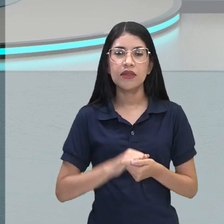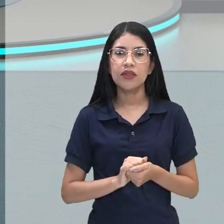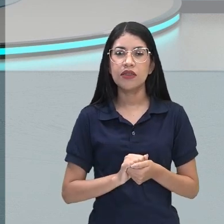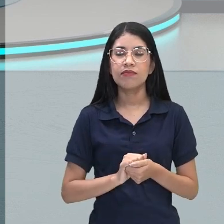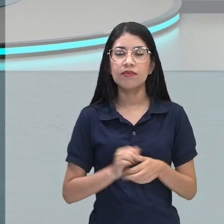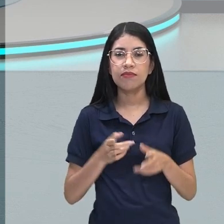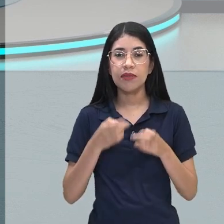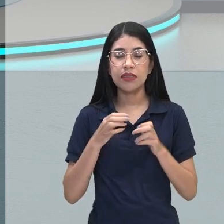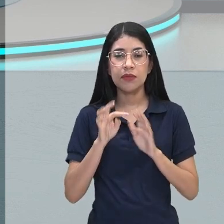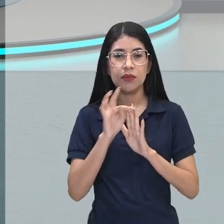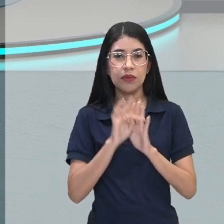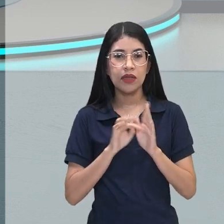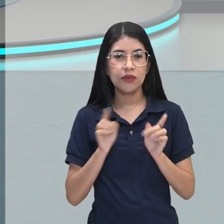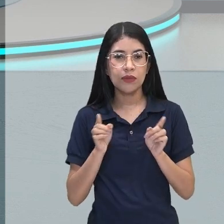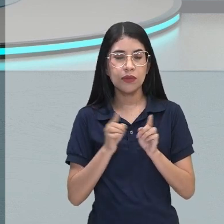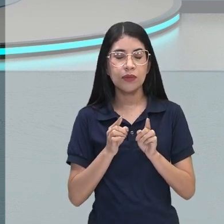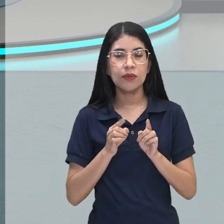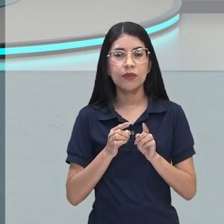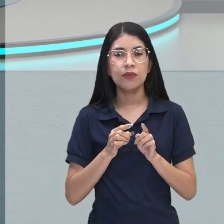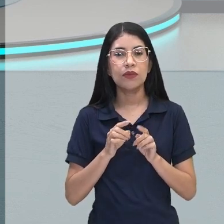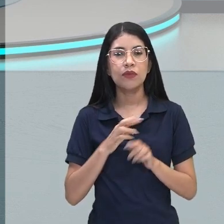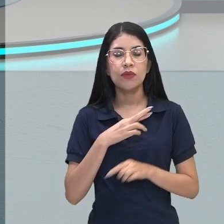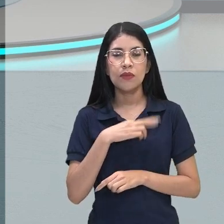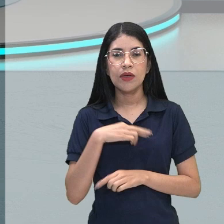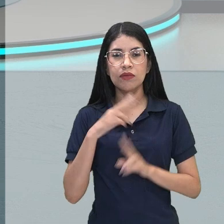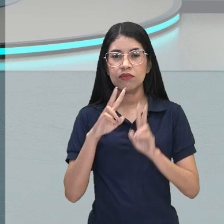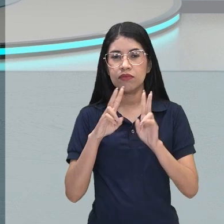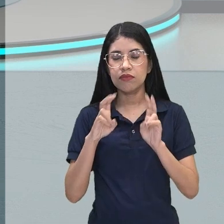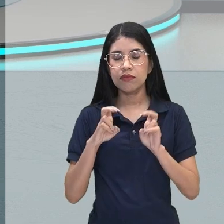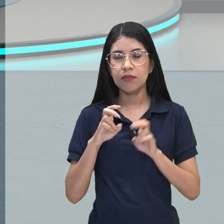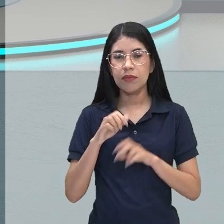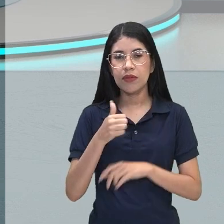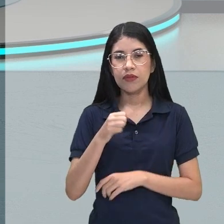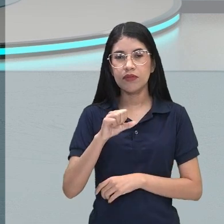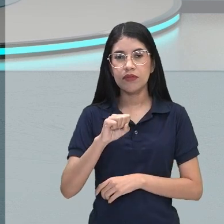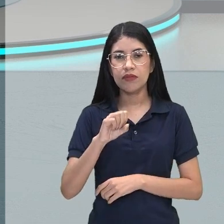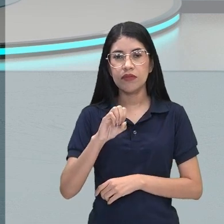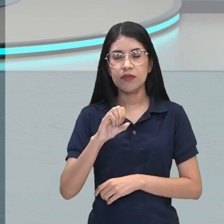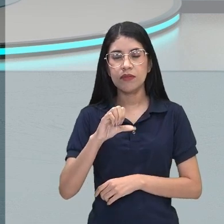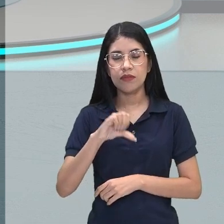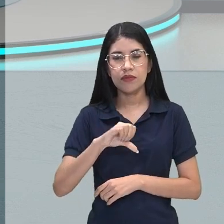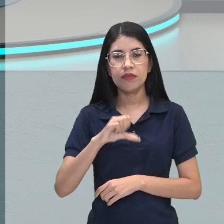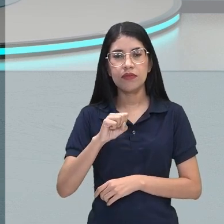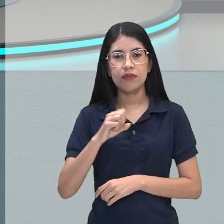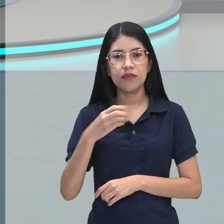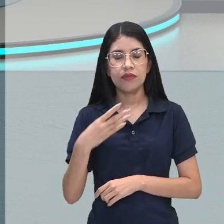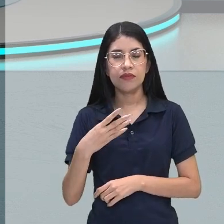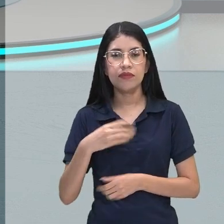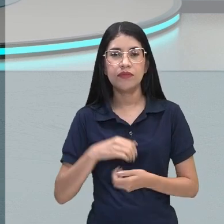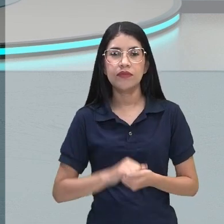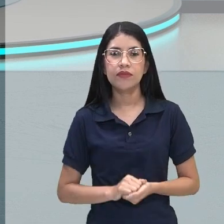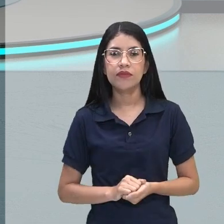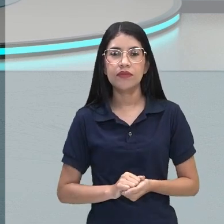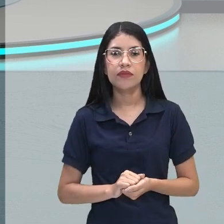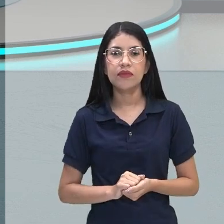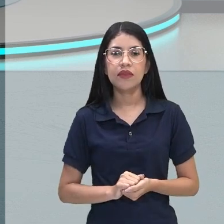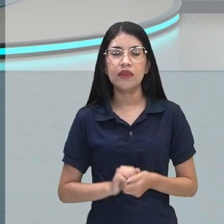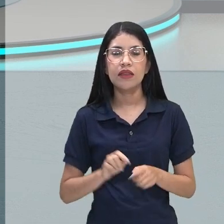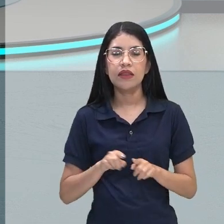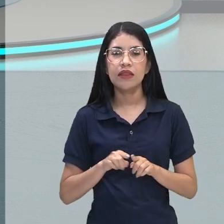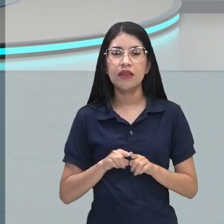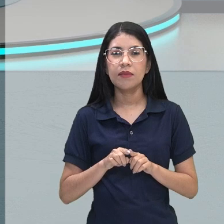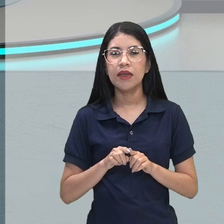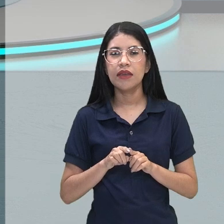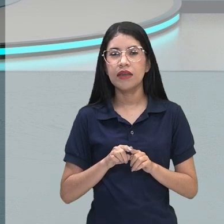trechinho do romance 1984, não é? Então ele fez uma pergunta a respeito desse romance. Autobiografias,